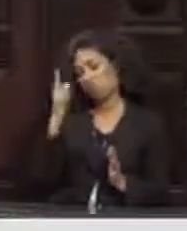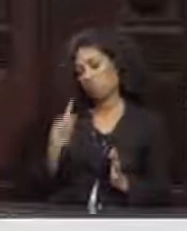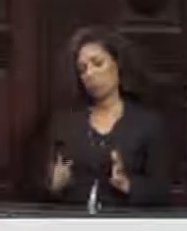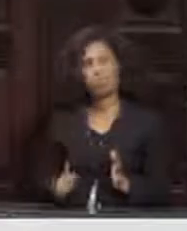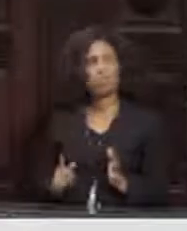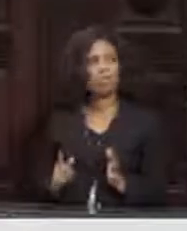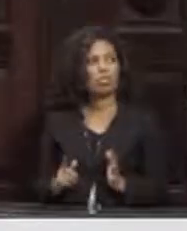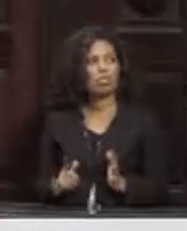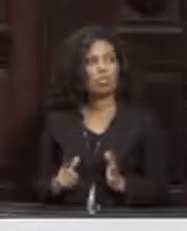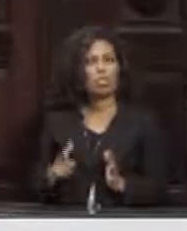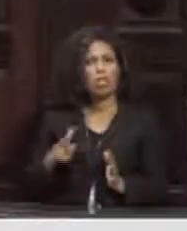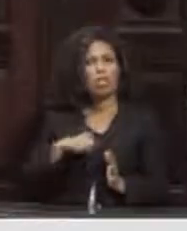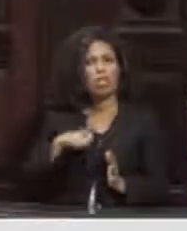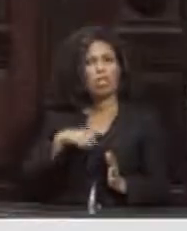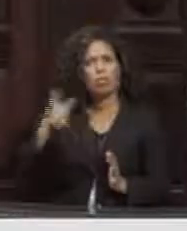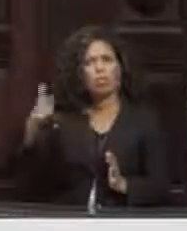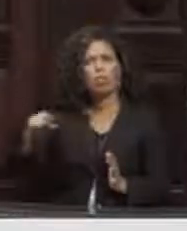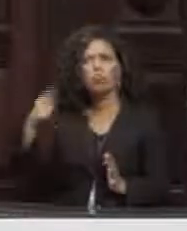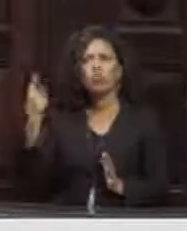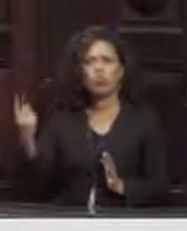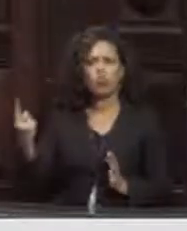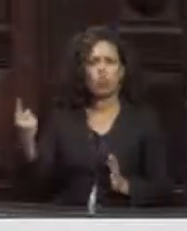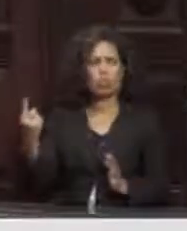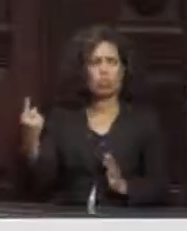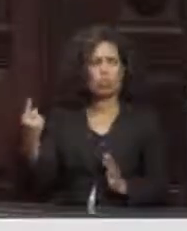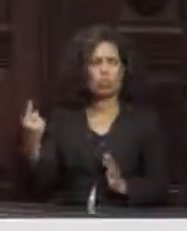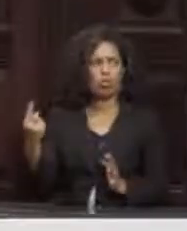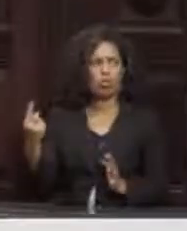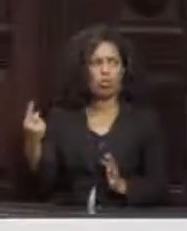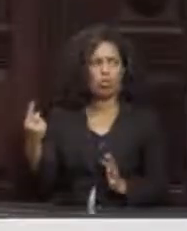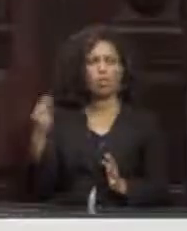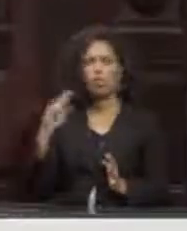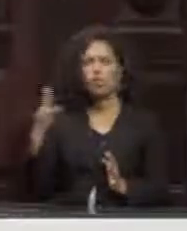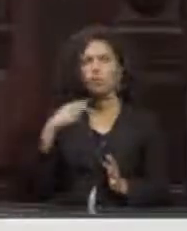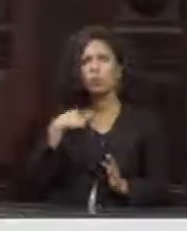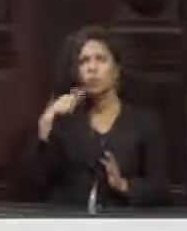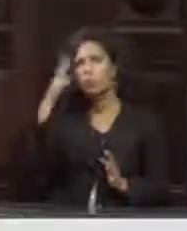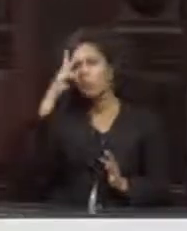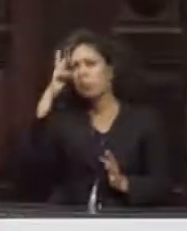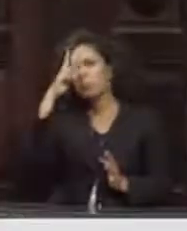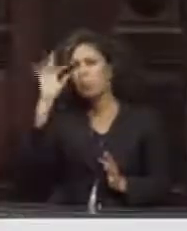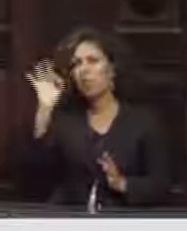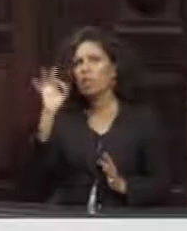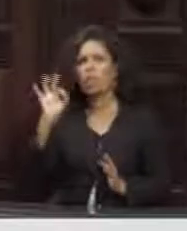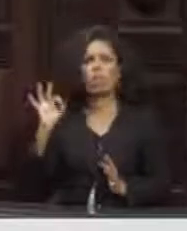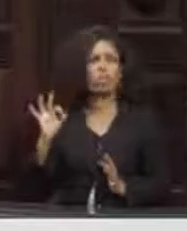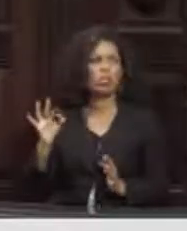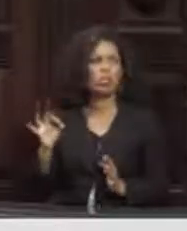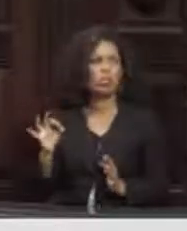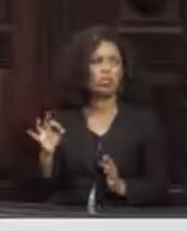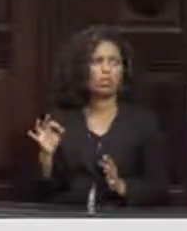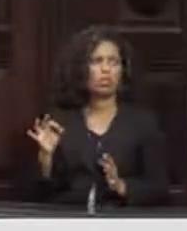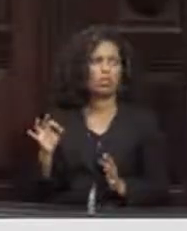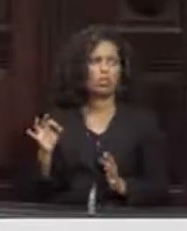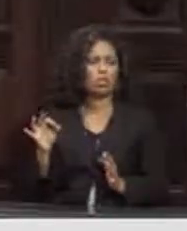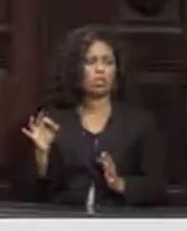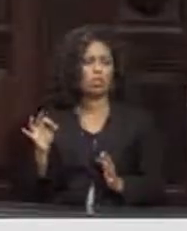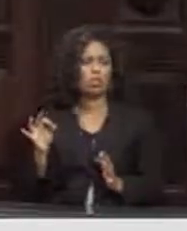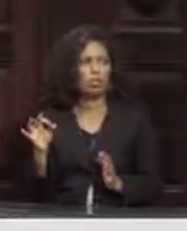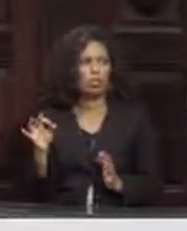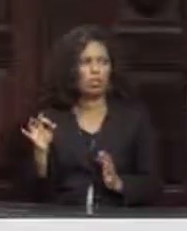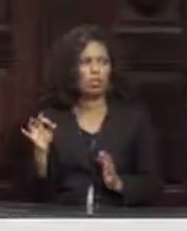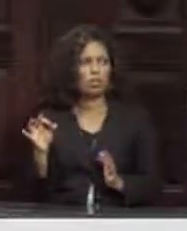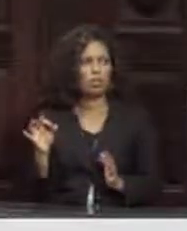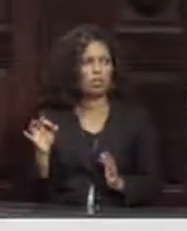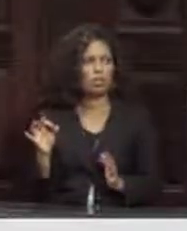tem mais uma que no momento não me vem à memória. Deve ser consequência, naturalmente,